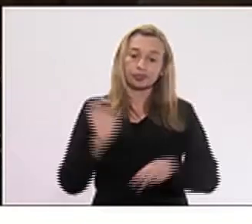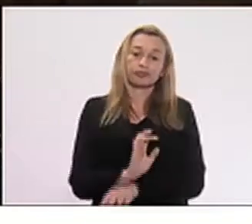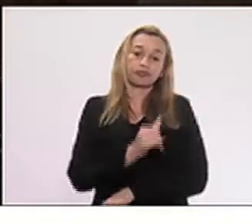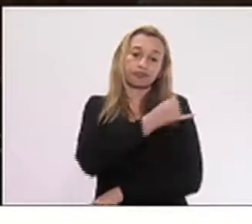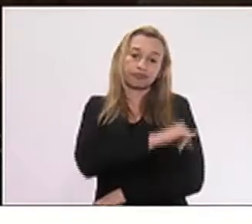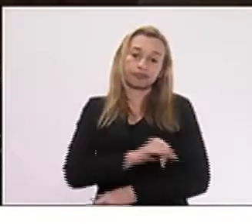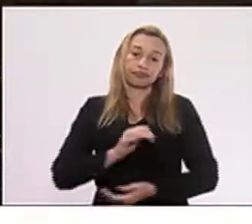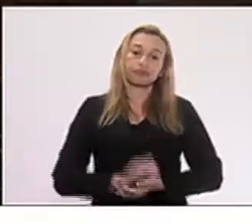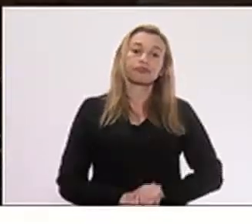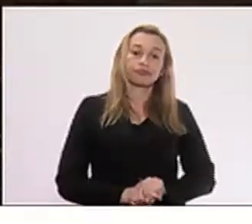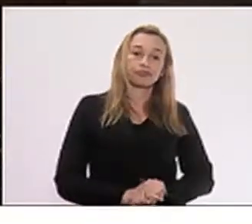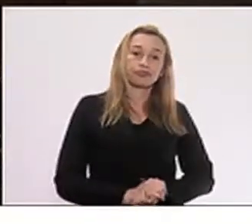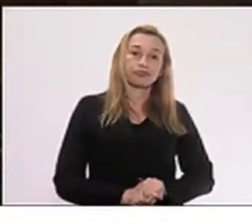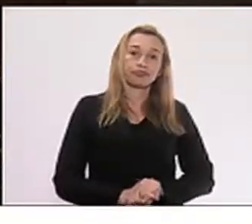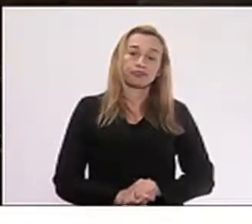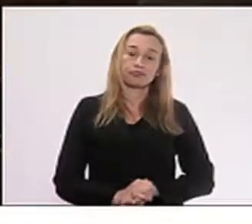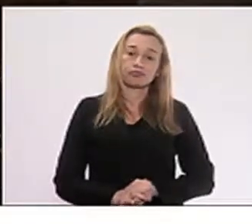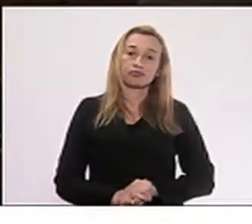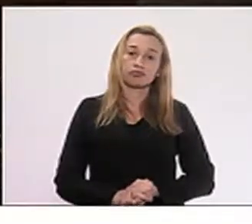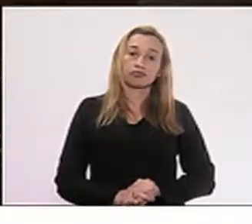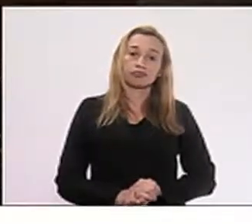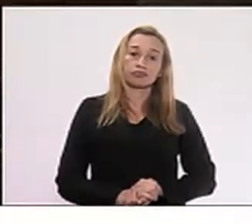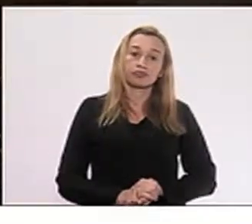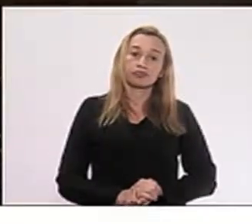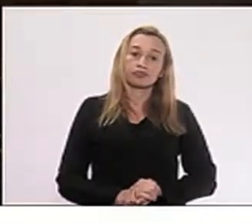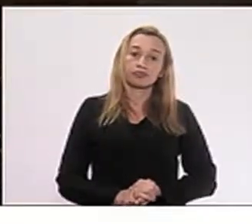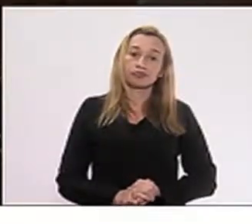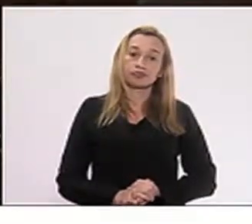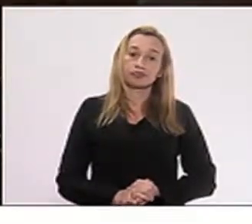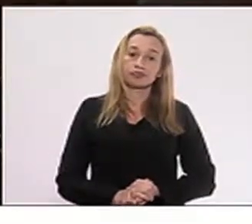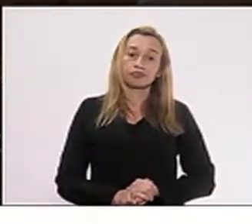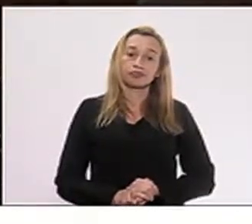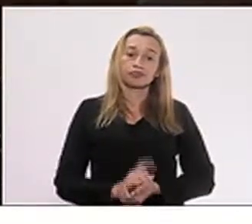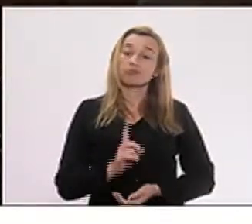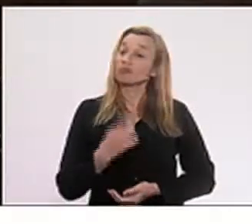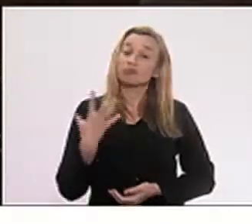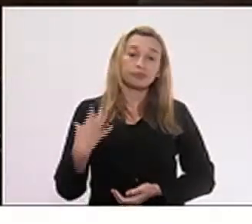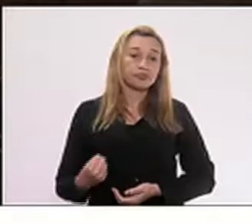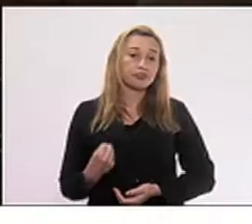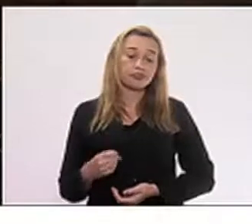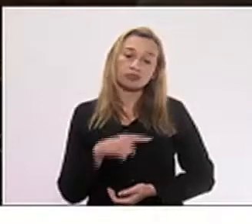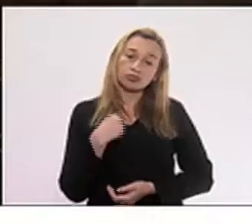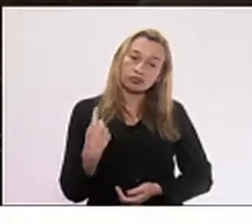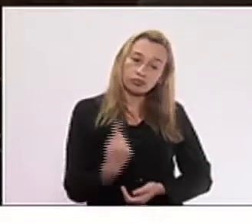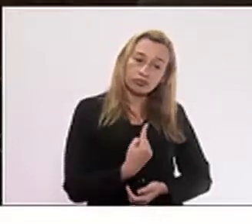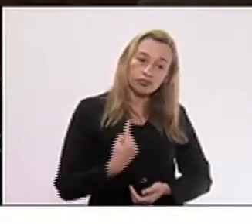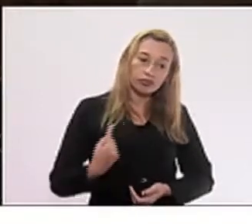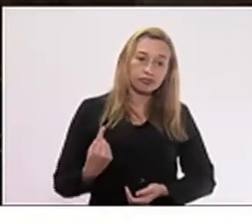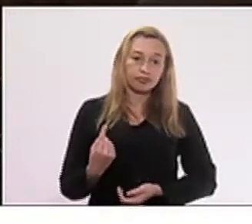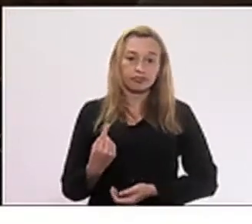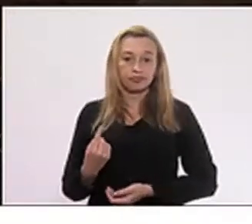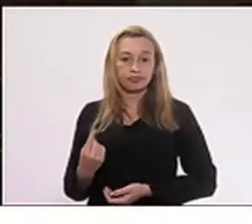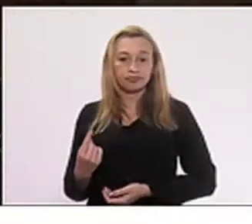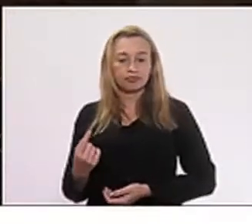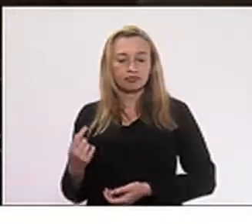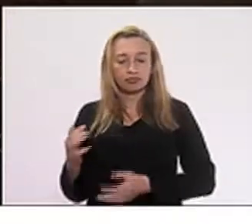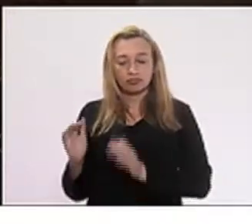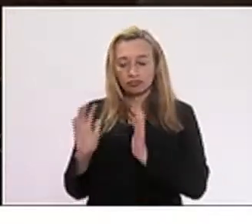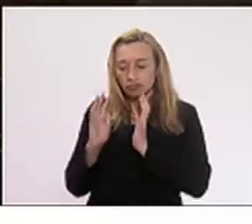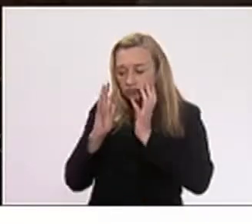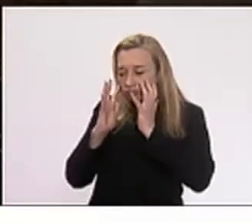Janeiro. E desaprovações que, quando a gente ouve com